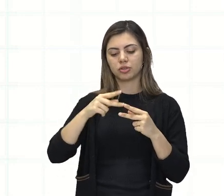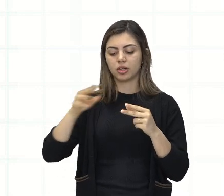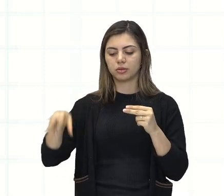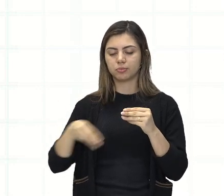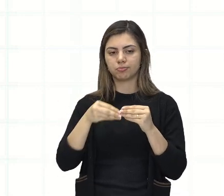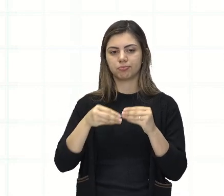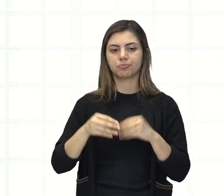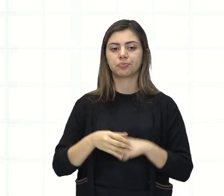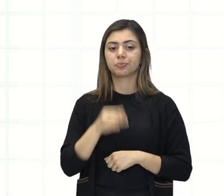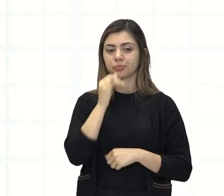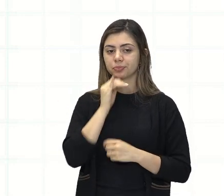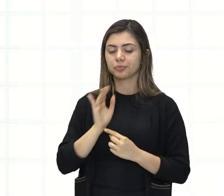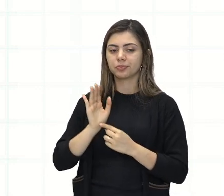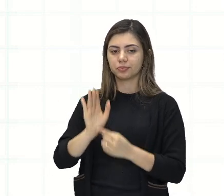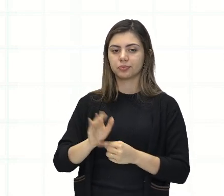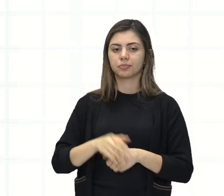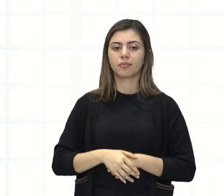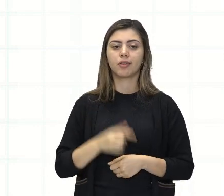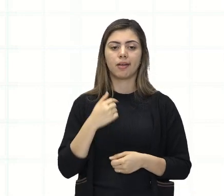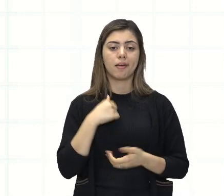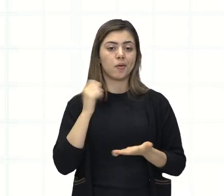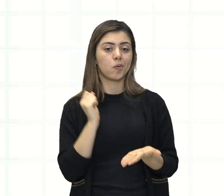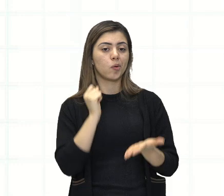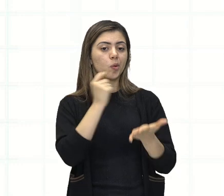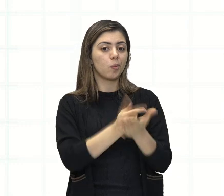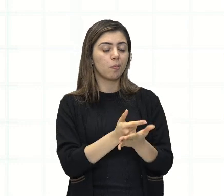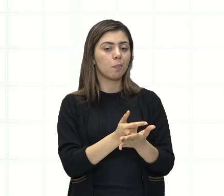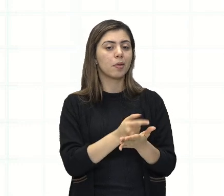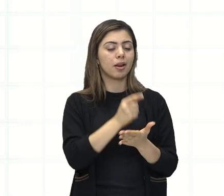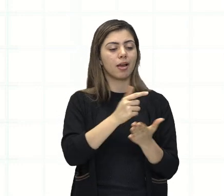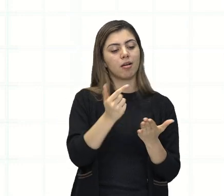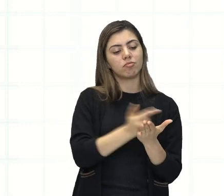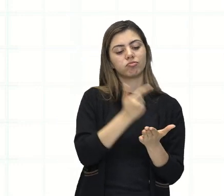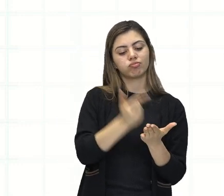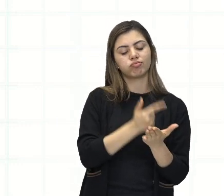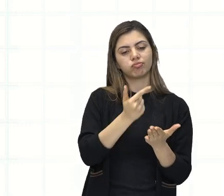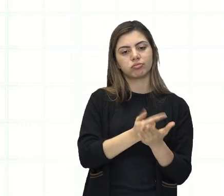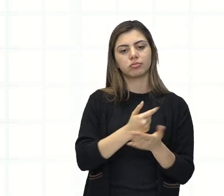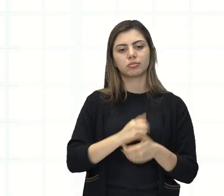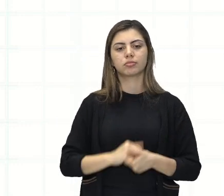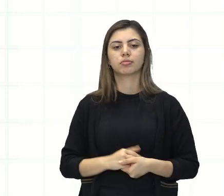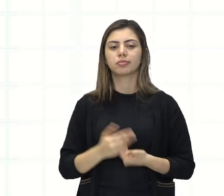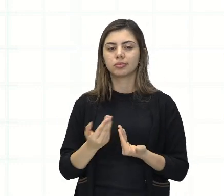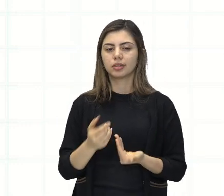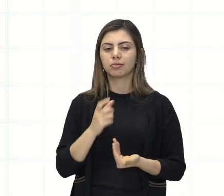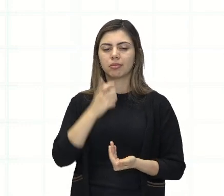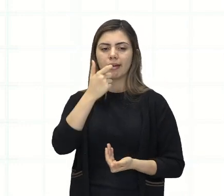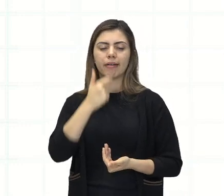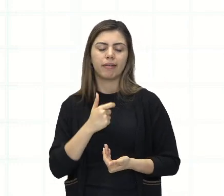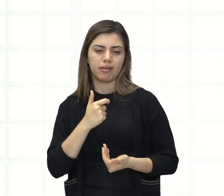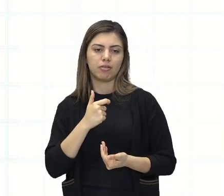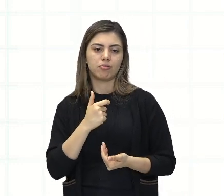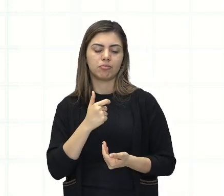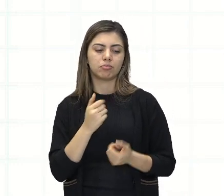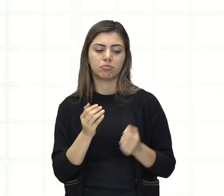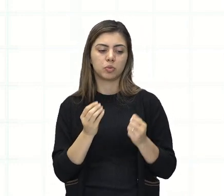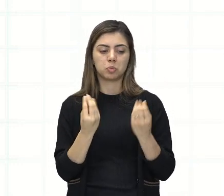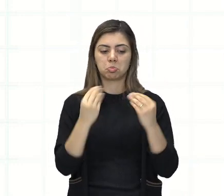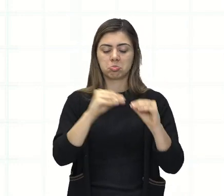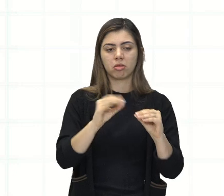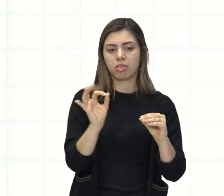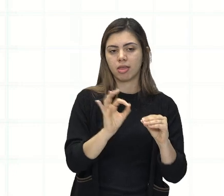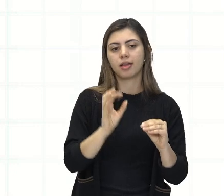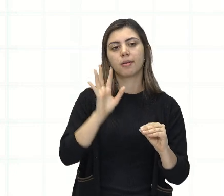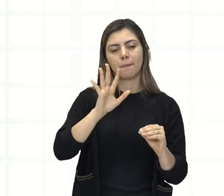exemplo aí. Comprei um ótimo livro. Bem, o sujeito está oculto aqui, certo? Foi eu que